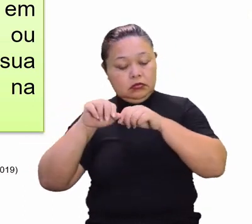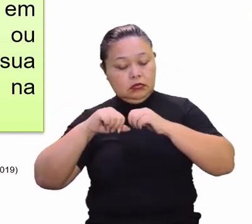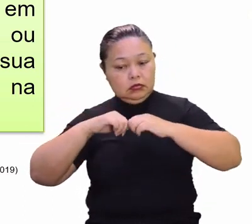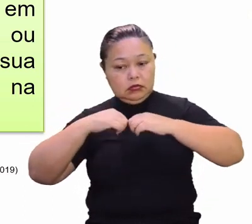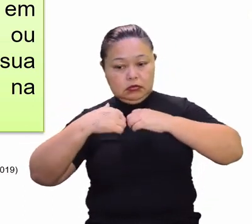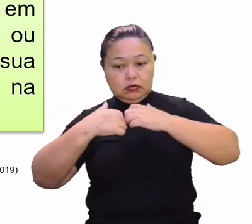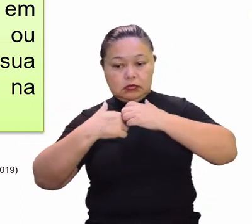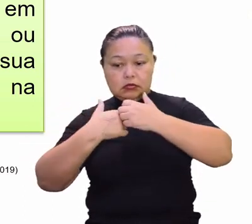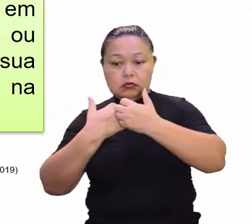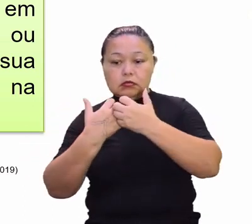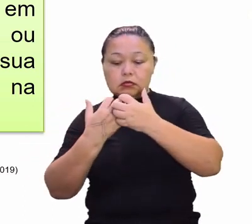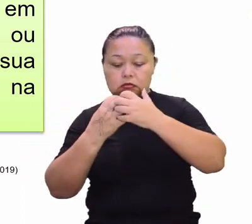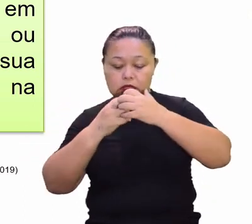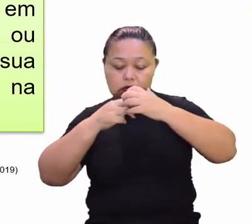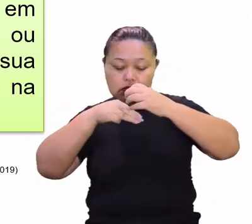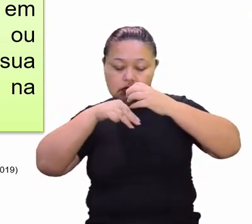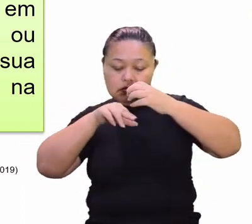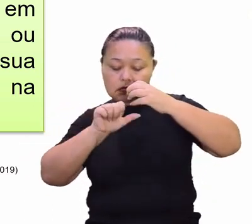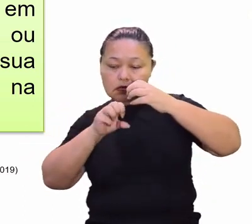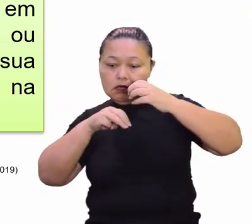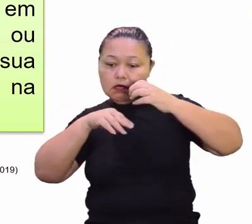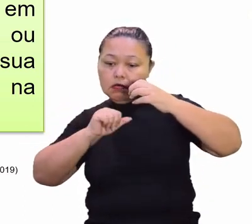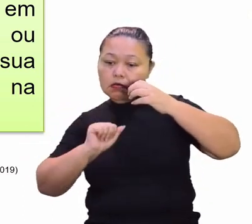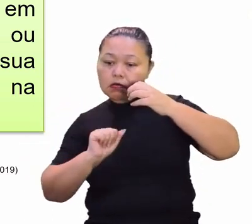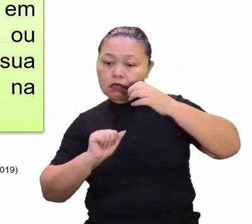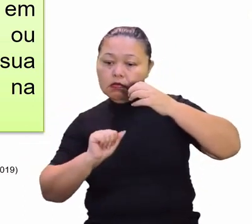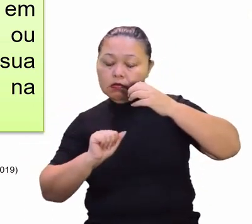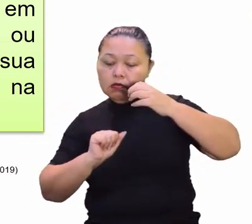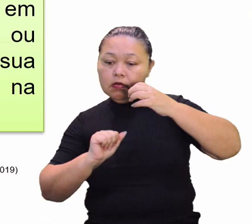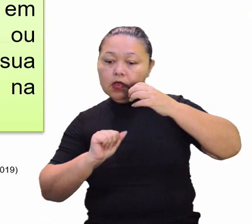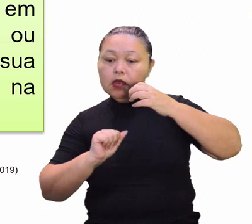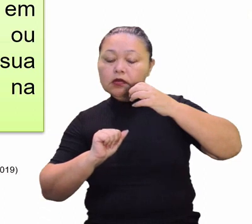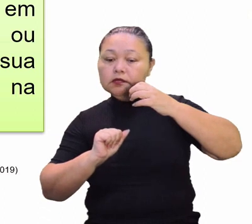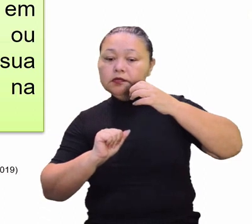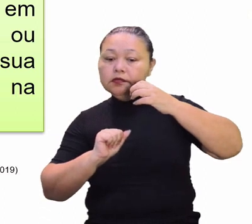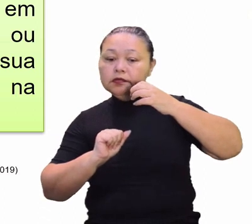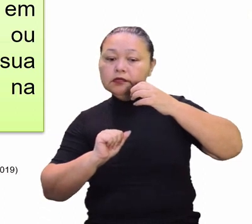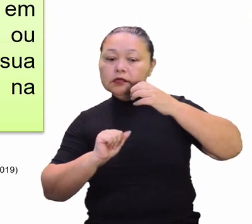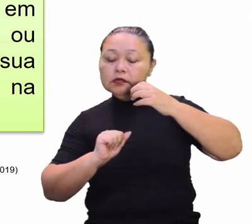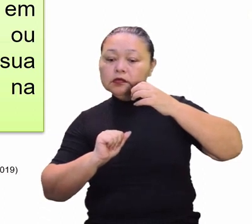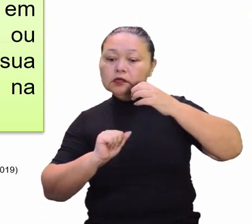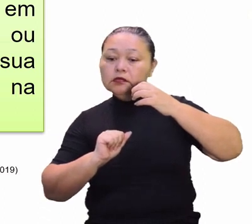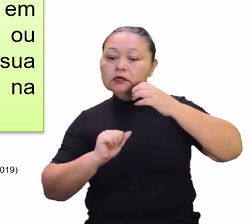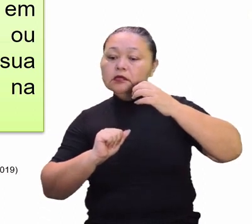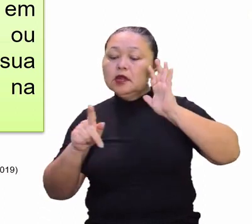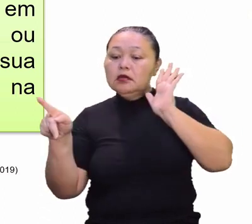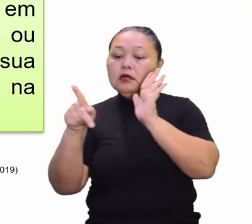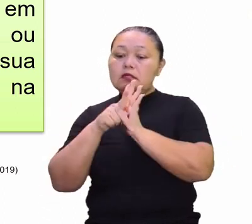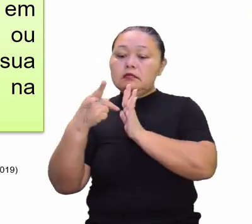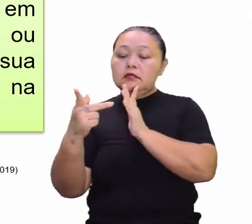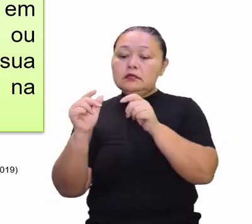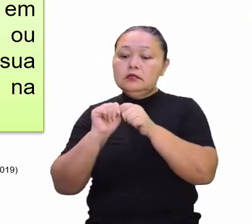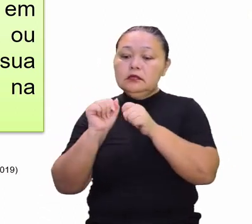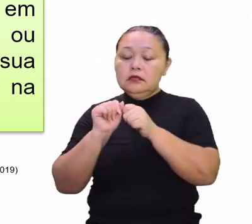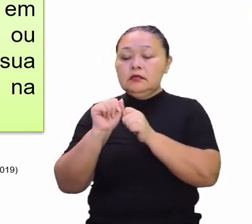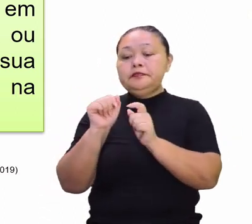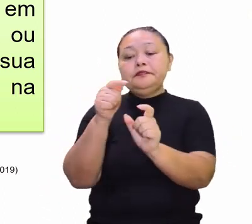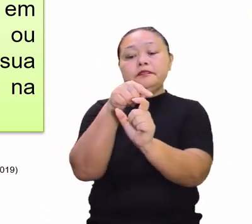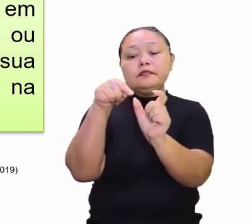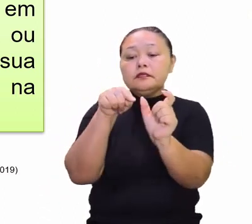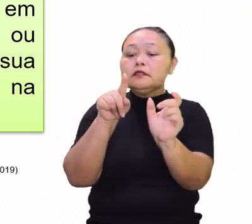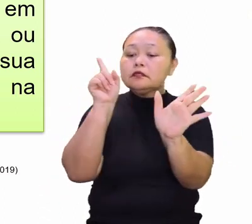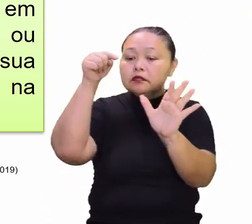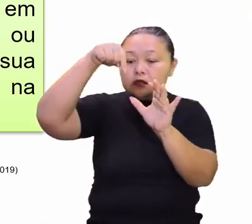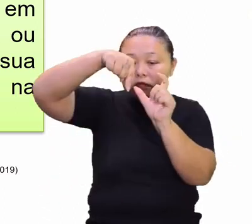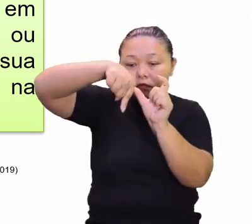alterar a rocha magmática. Não é isso? Exato. Então, pela própria etimologia